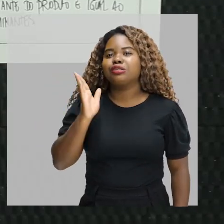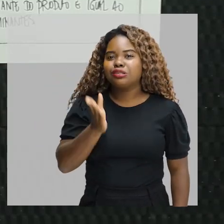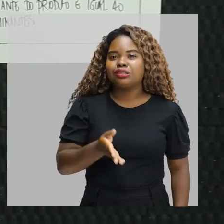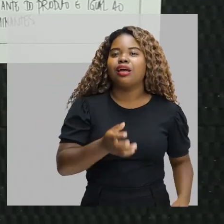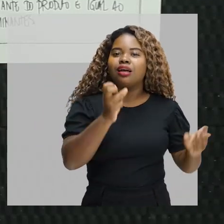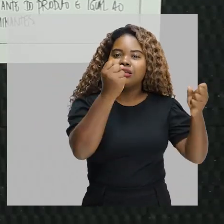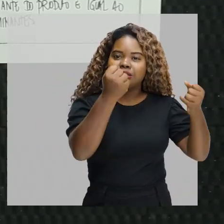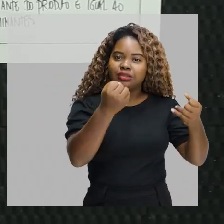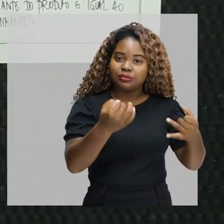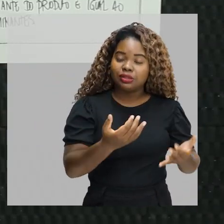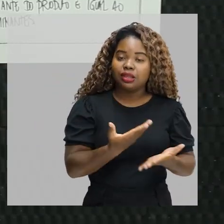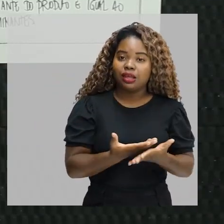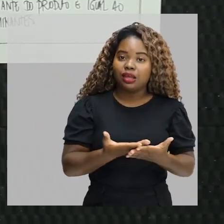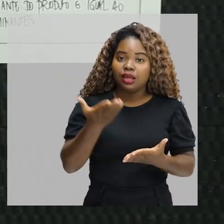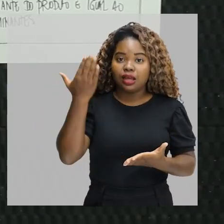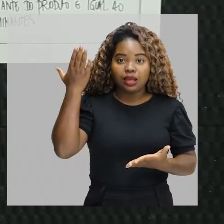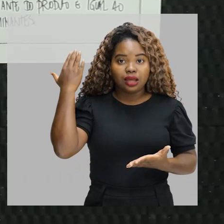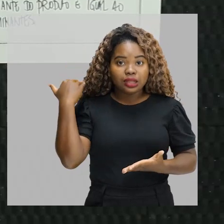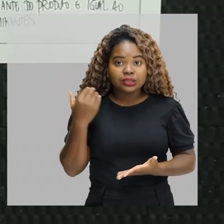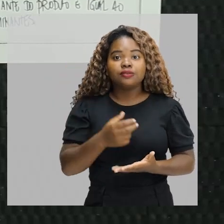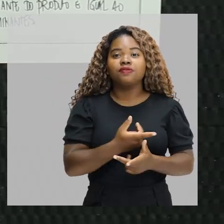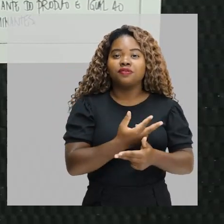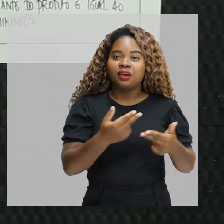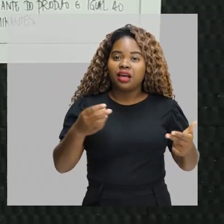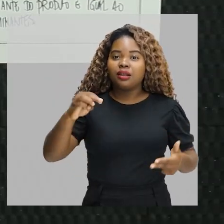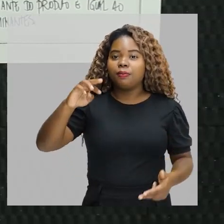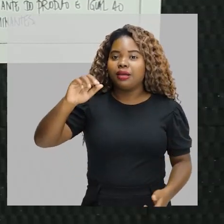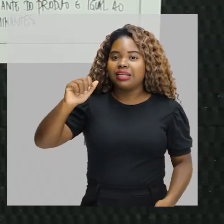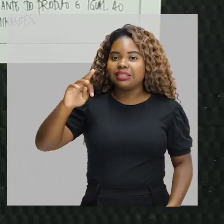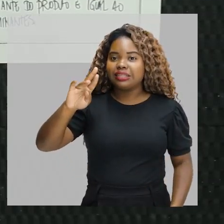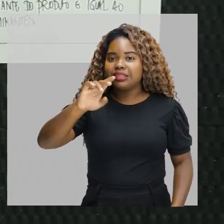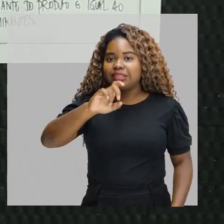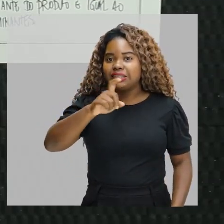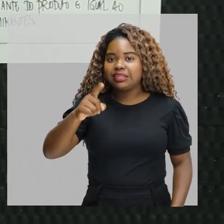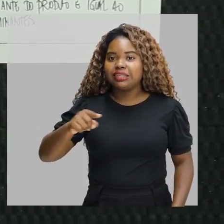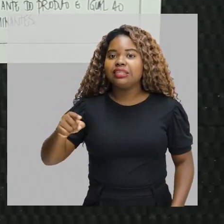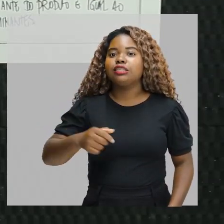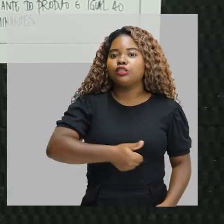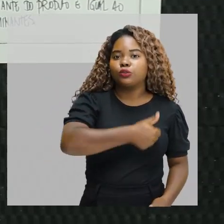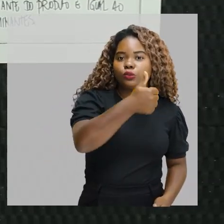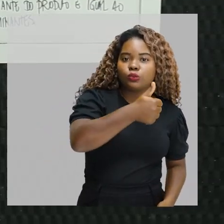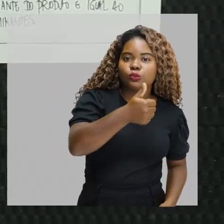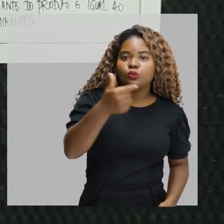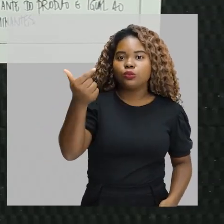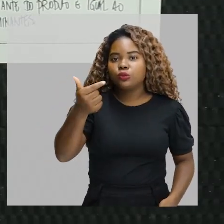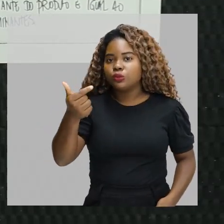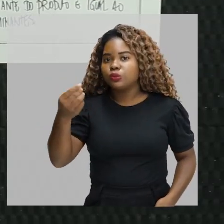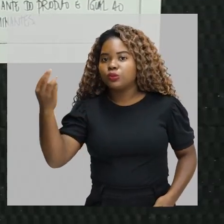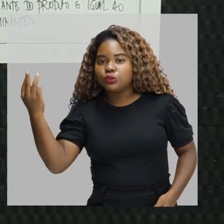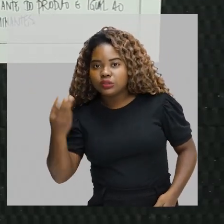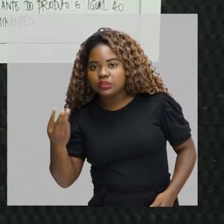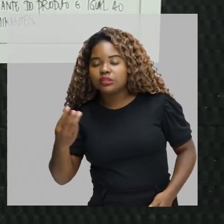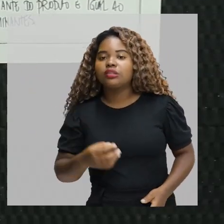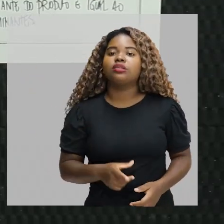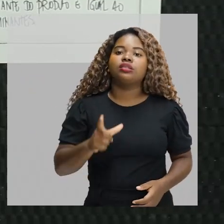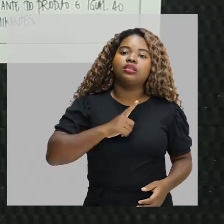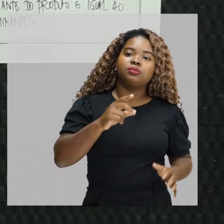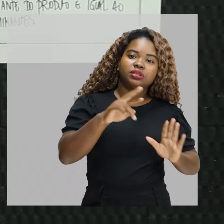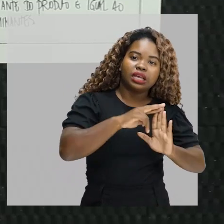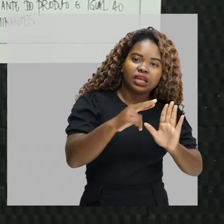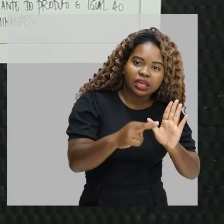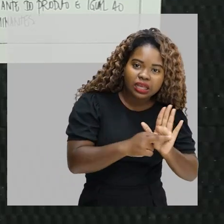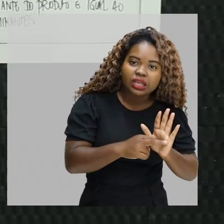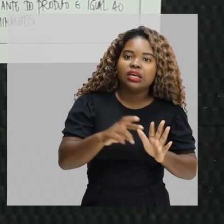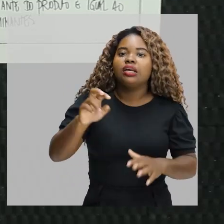aí determinante de matriz de ordem 1, matriz de ordem 2, matriz de ordem 3, aplicando a regra de Sarri. Então